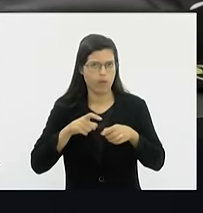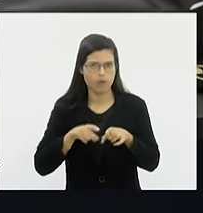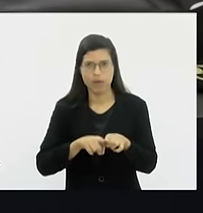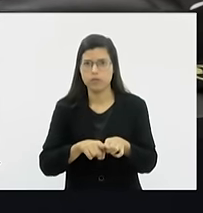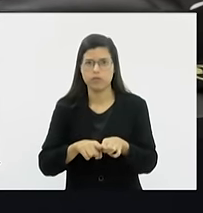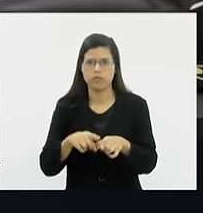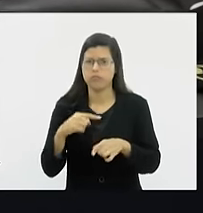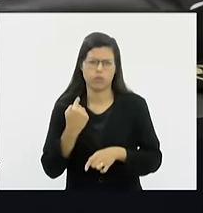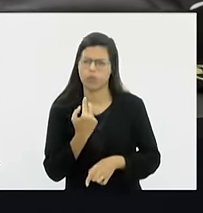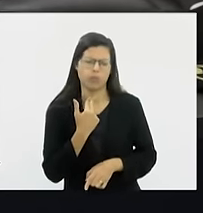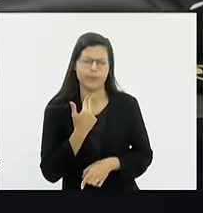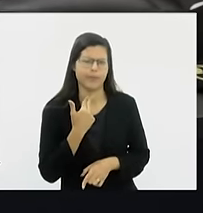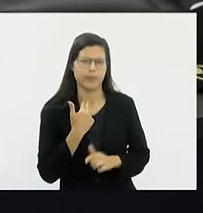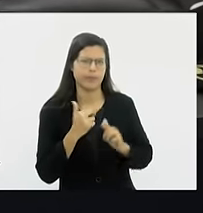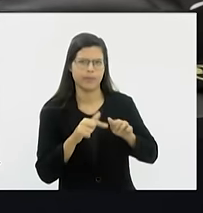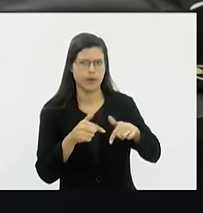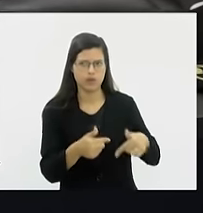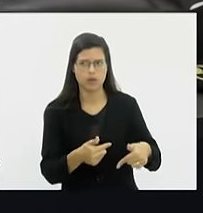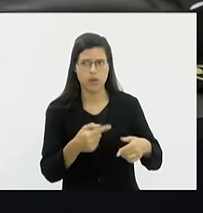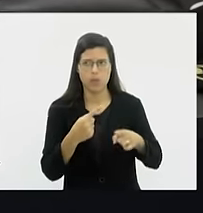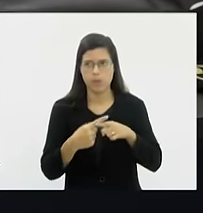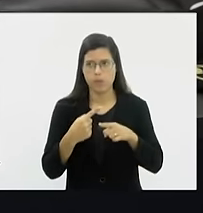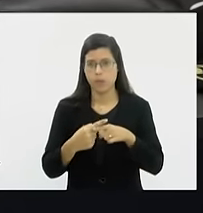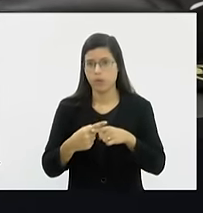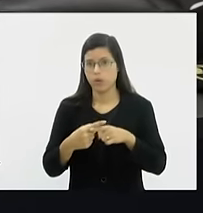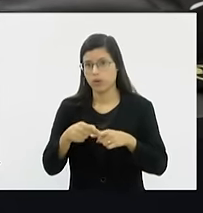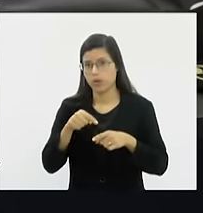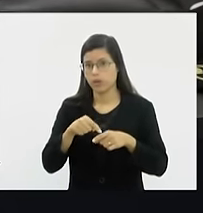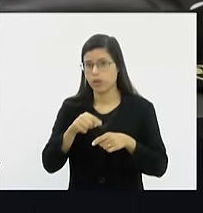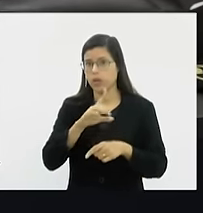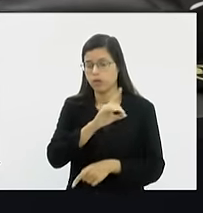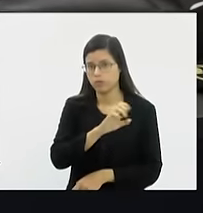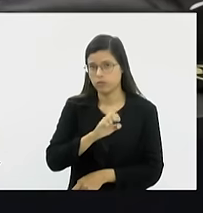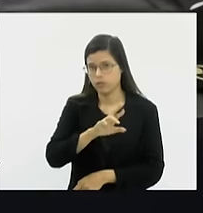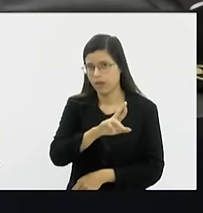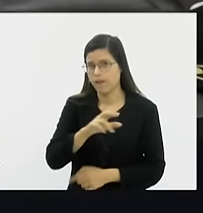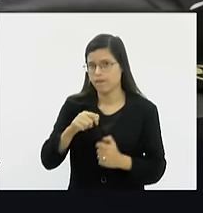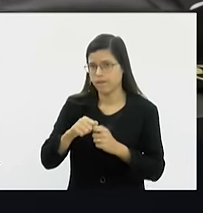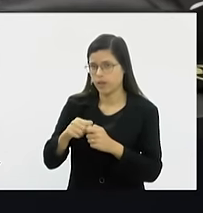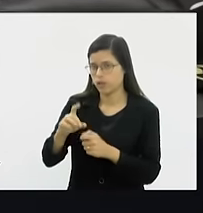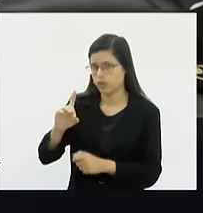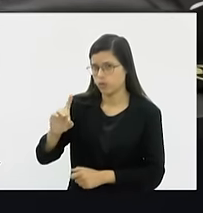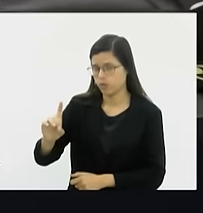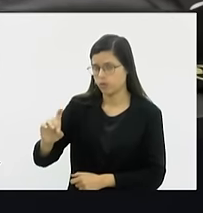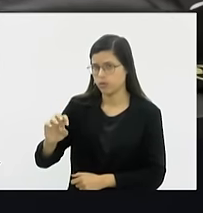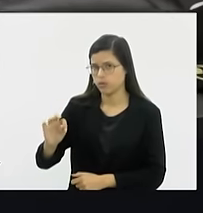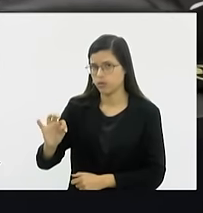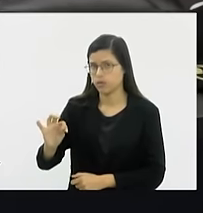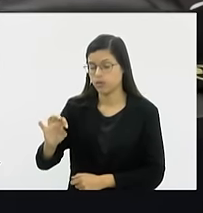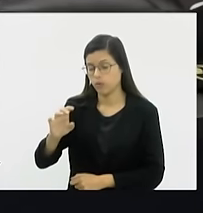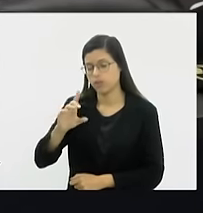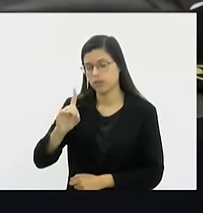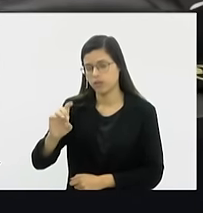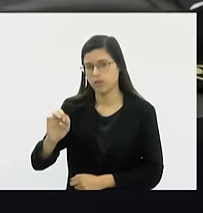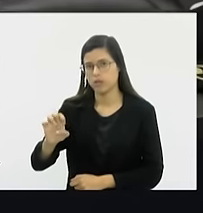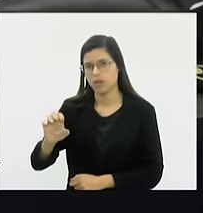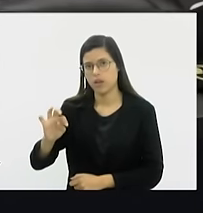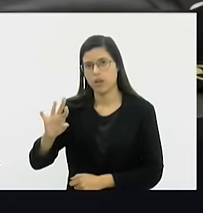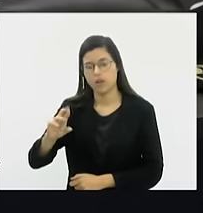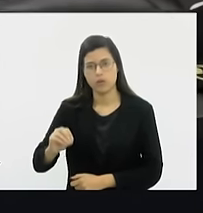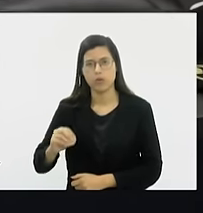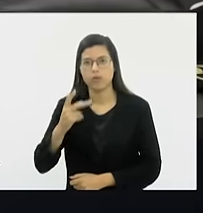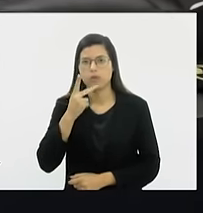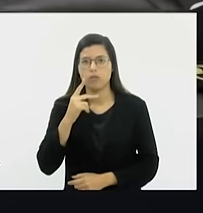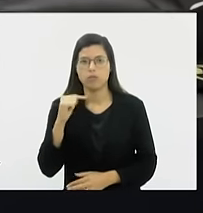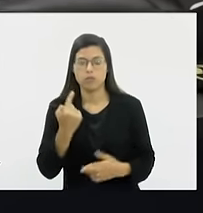agir, porque no convênio que o DER fez com o Detro, ele bota que nós só somos responsáveis por